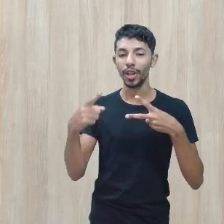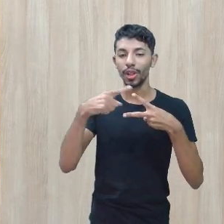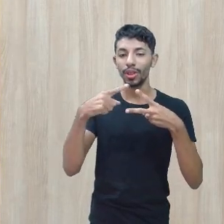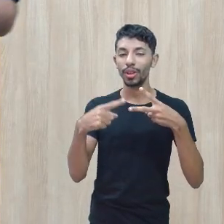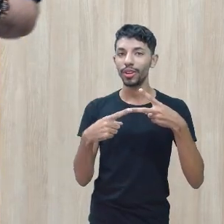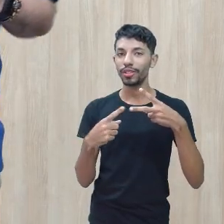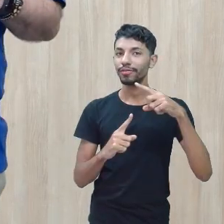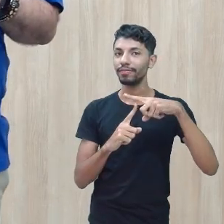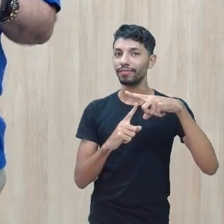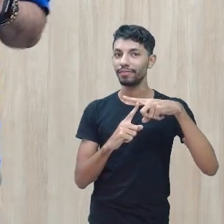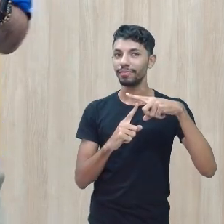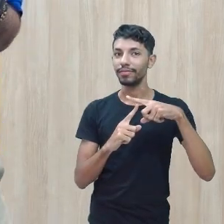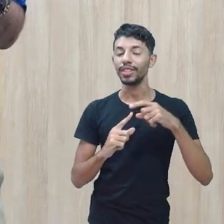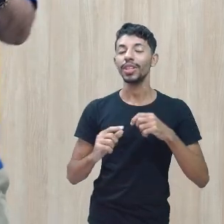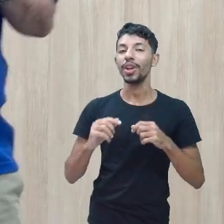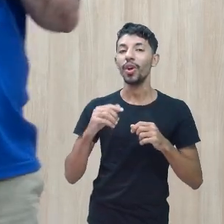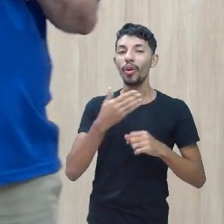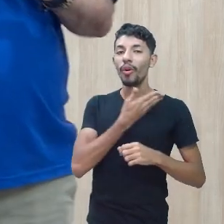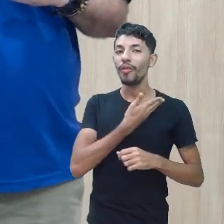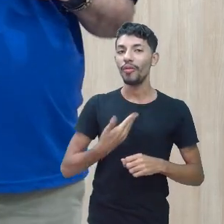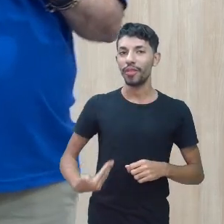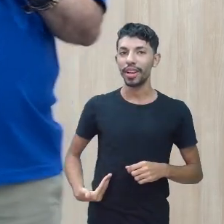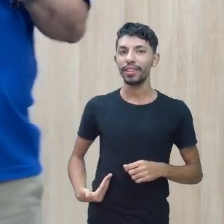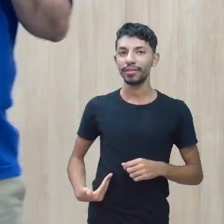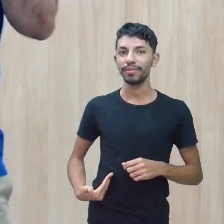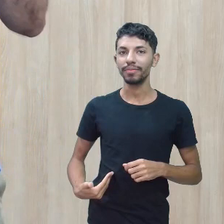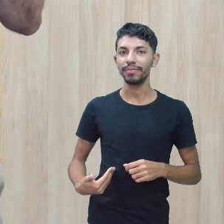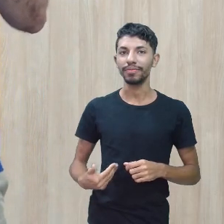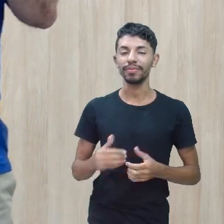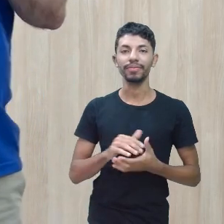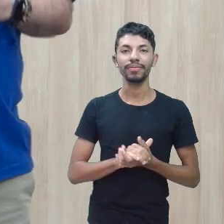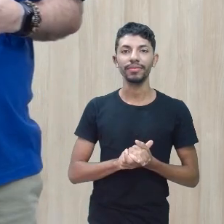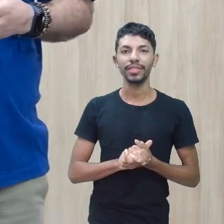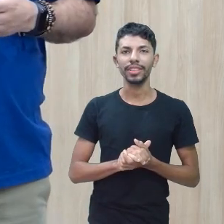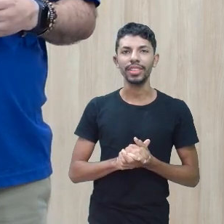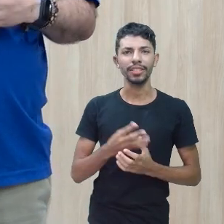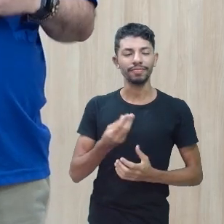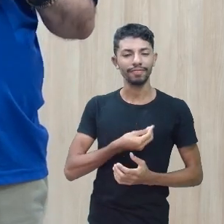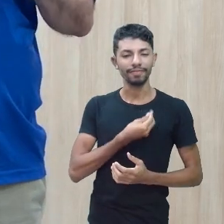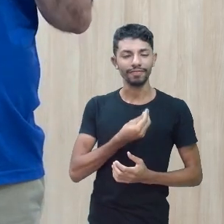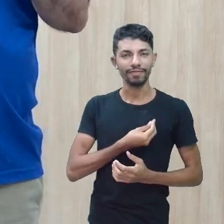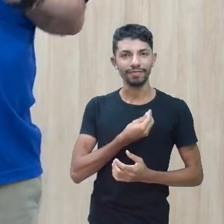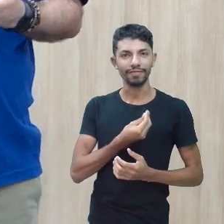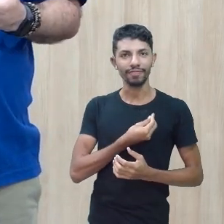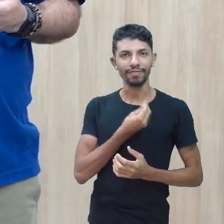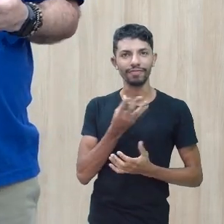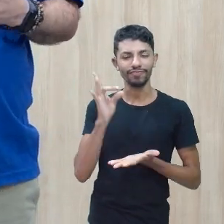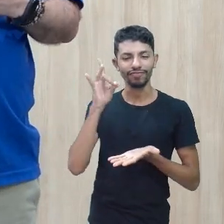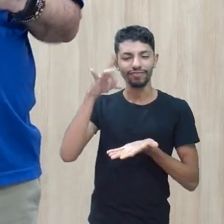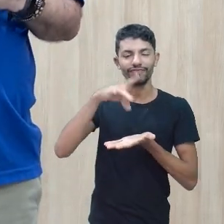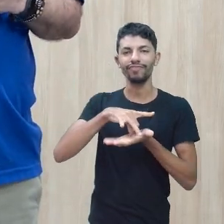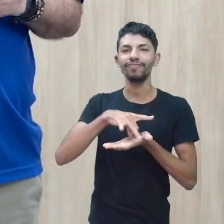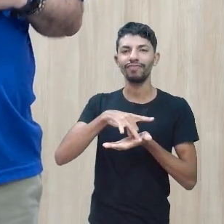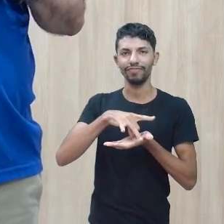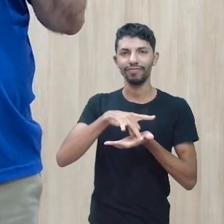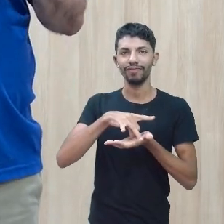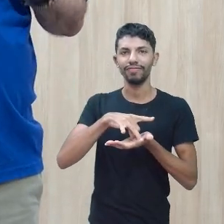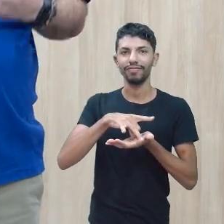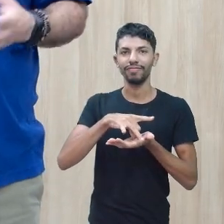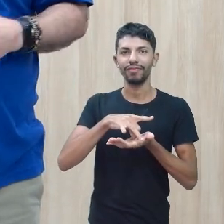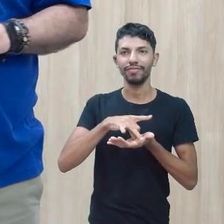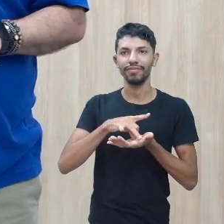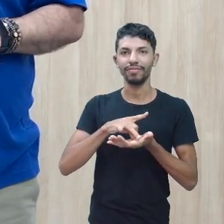governo que foram assim bem presentes, na realidade foram presentes, né,